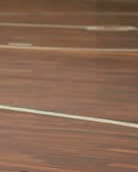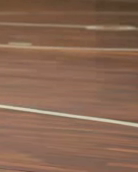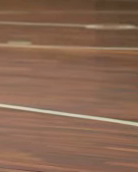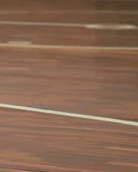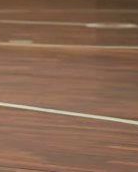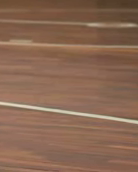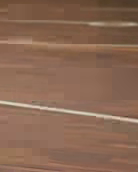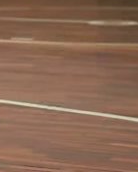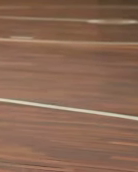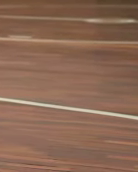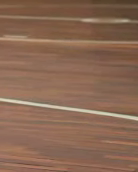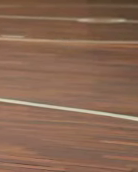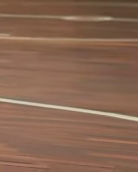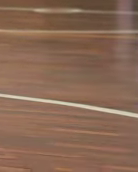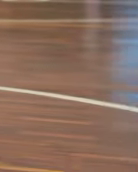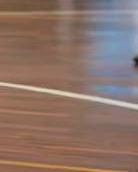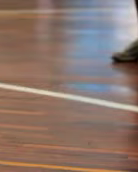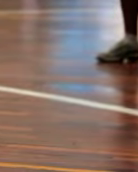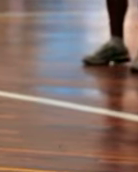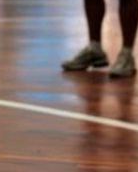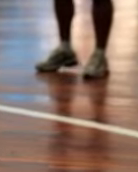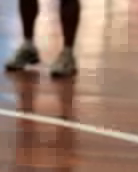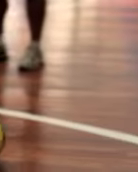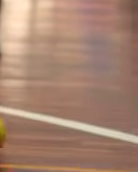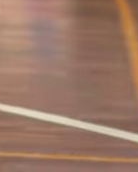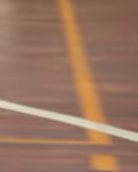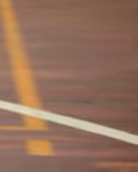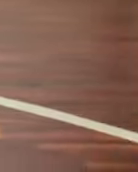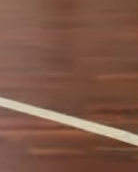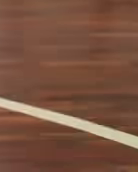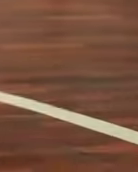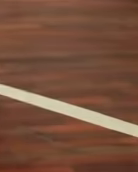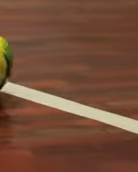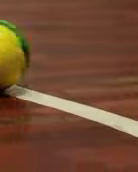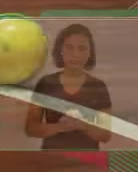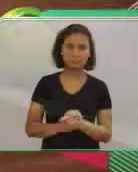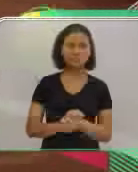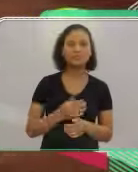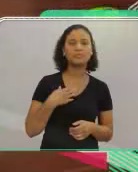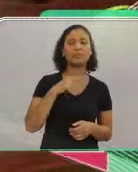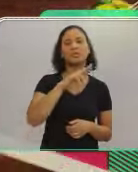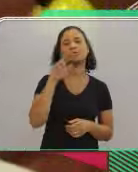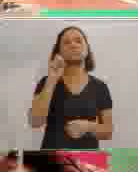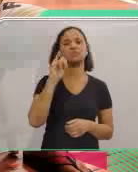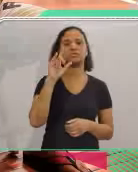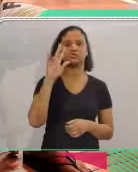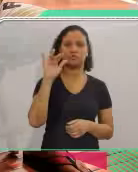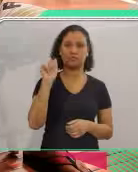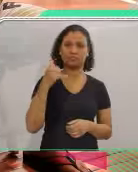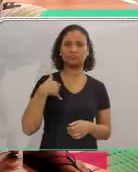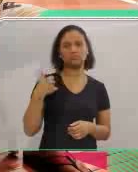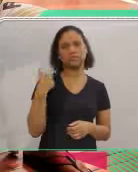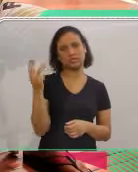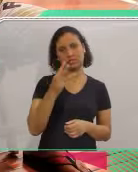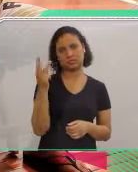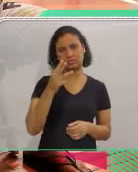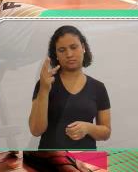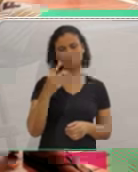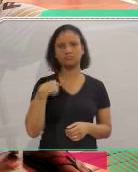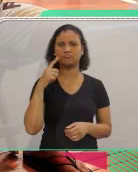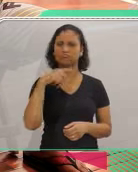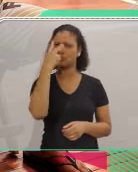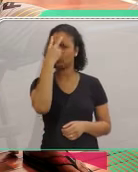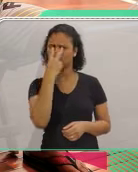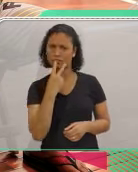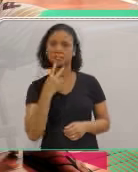Tem um ginásio, Silvia, Ângelo e Tainá jogam bola. Entrevista no ginásio. Meu nome é Silvia, tenho